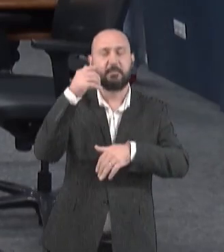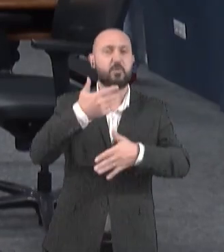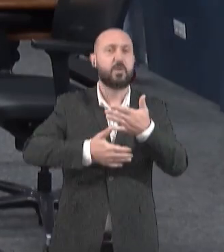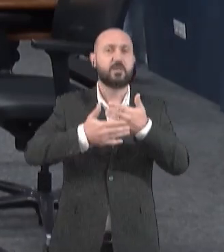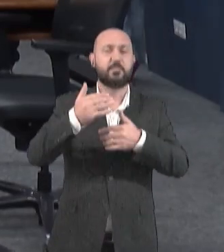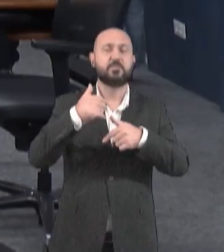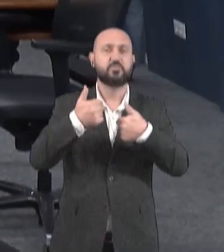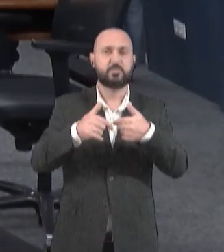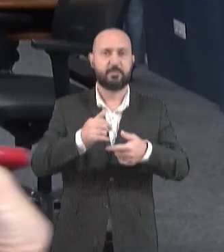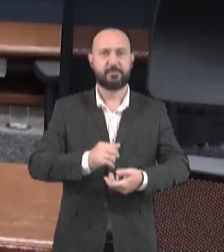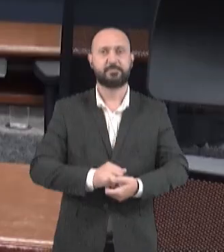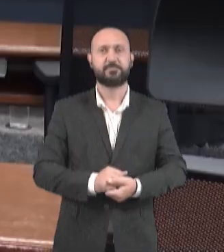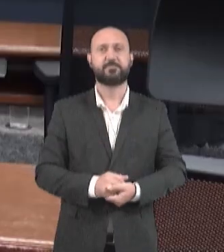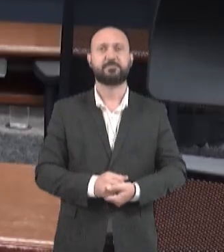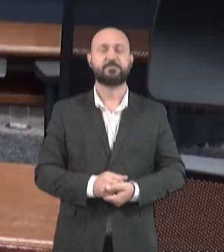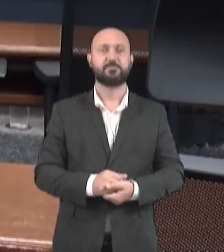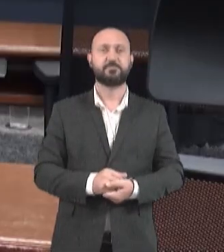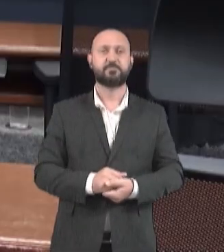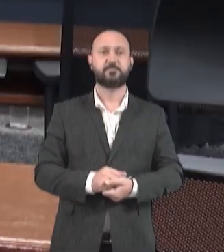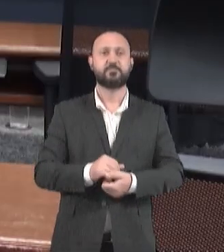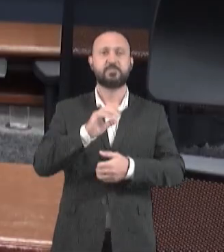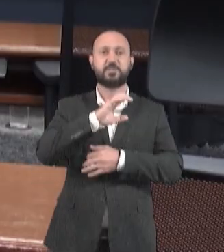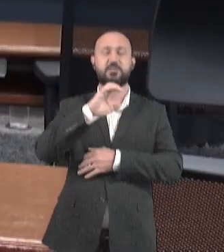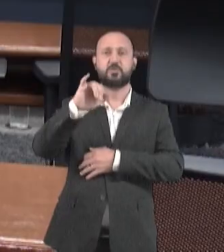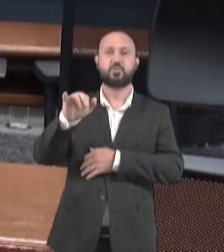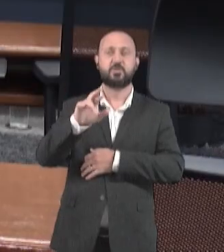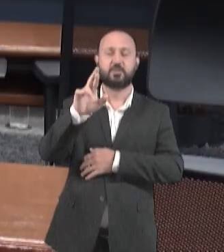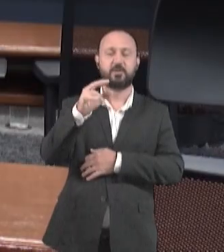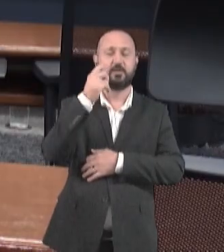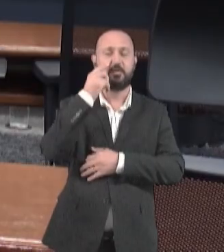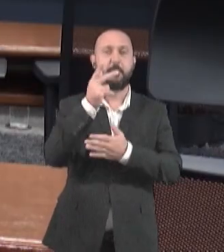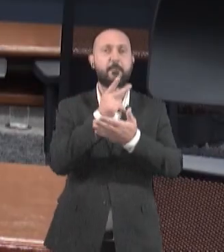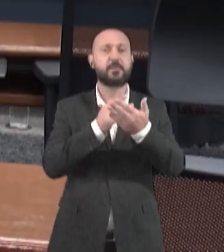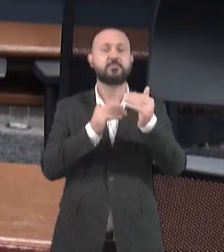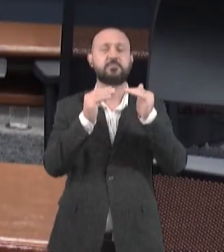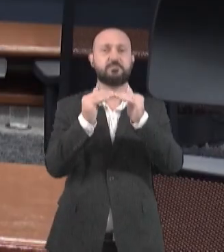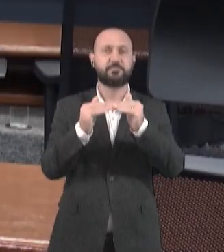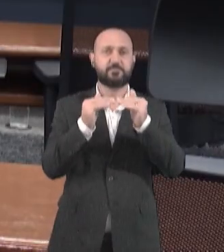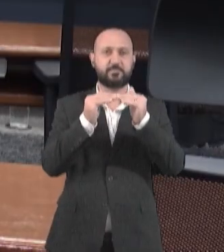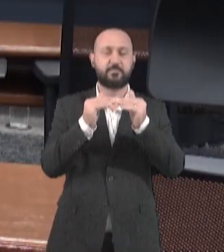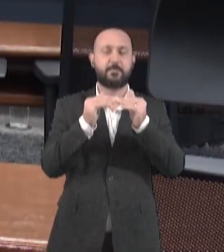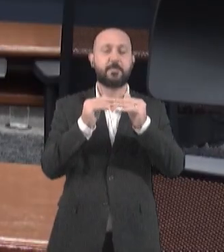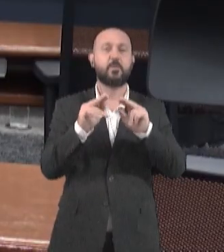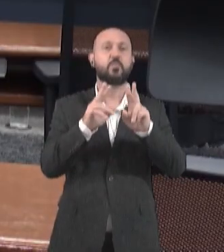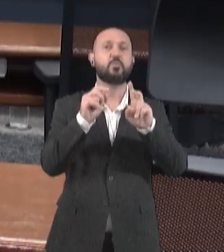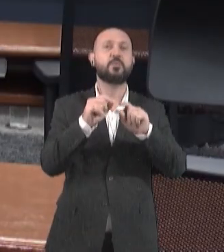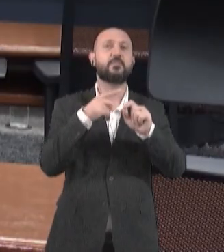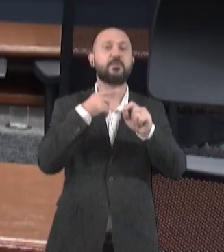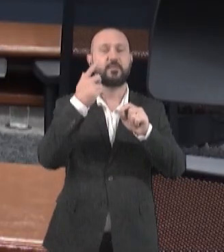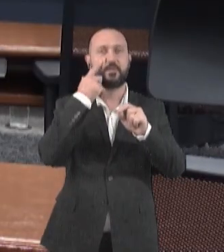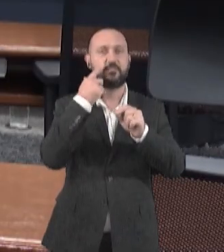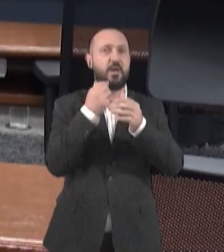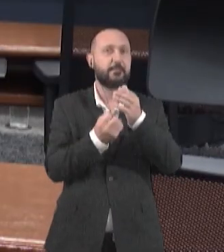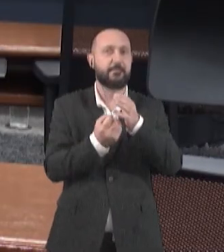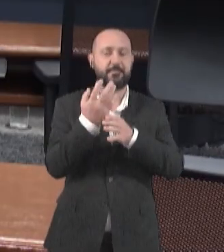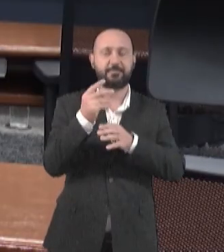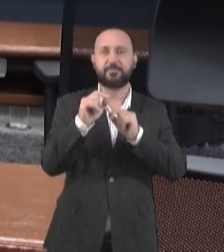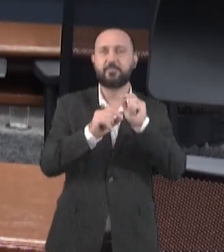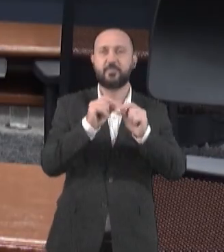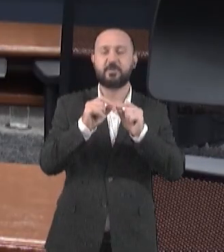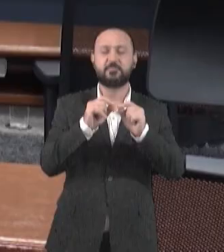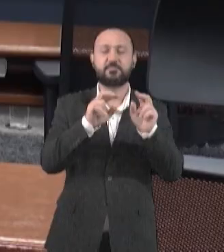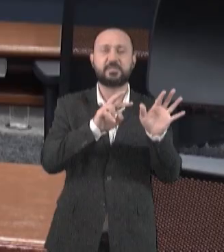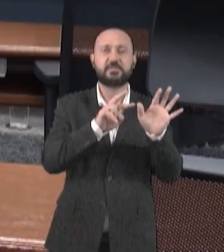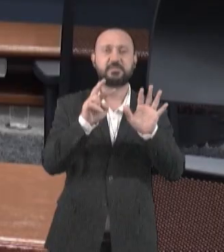trabalho, enfim, as suas obrigações. A CCJR também emitiu parecer favorável à matéria que prevê a criação